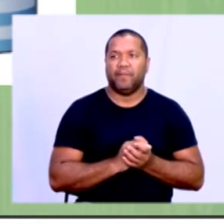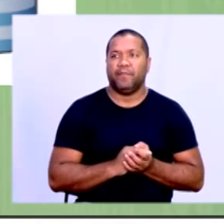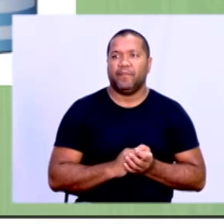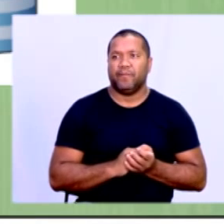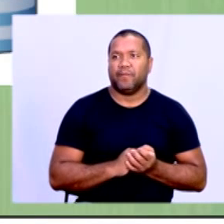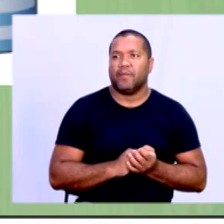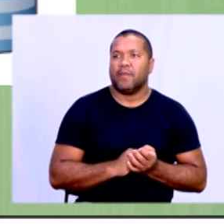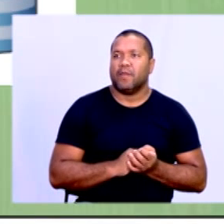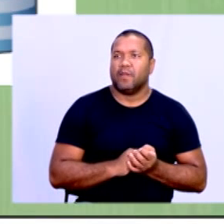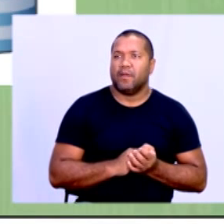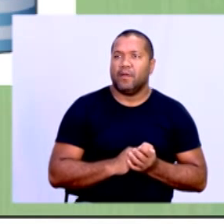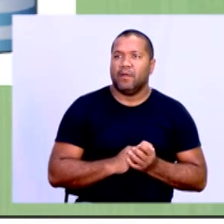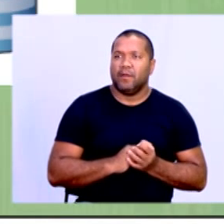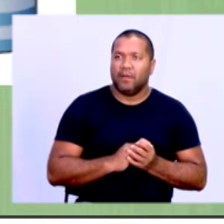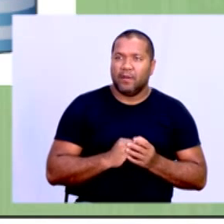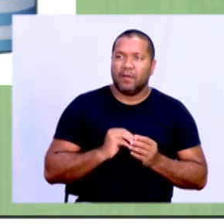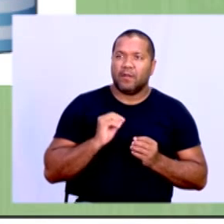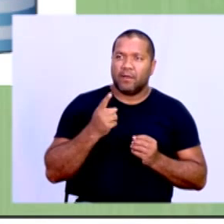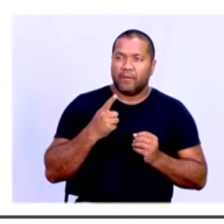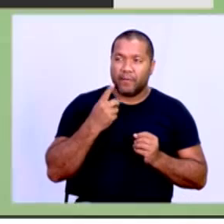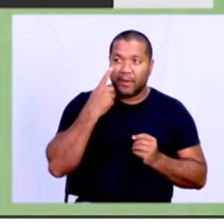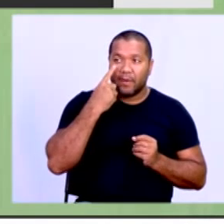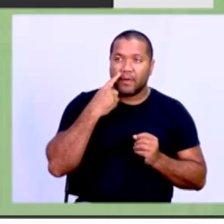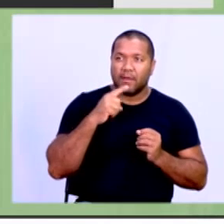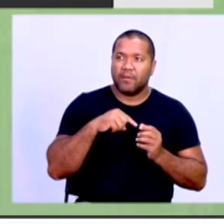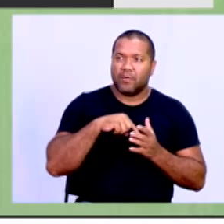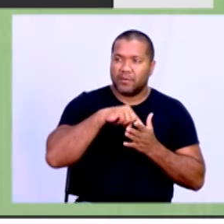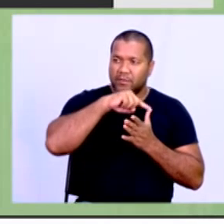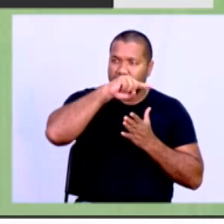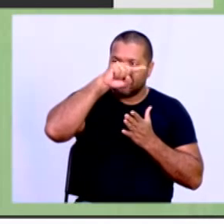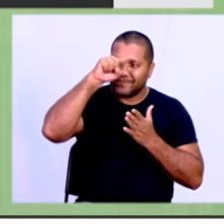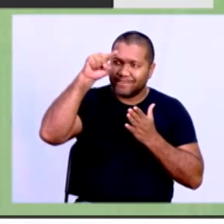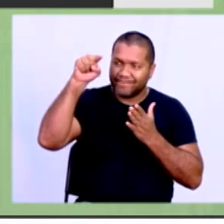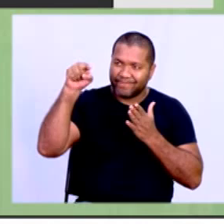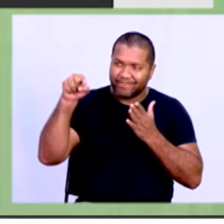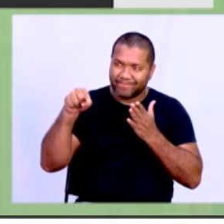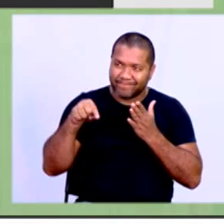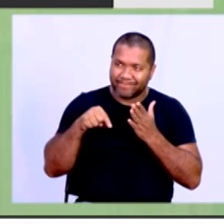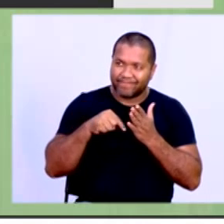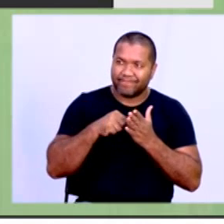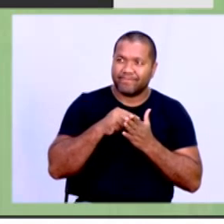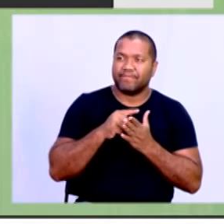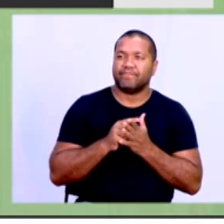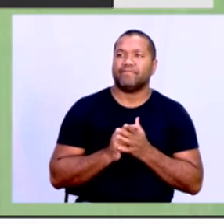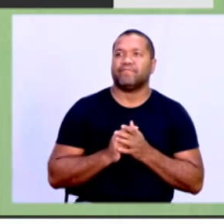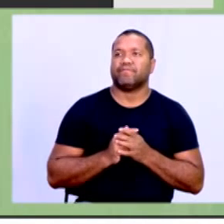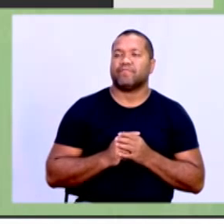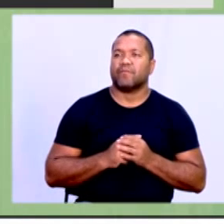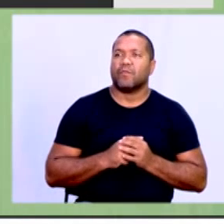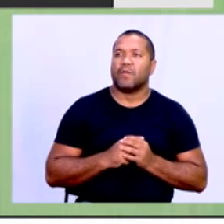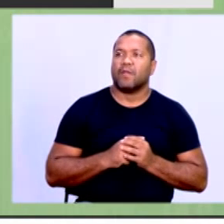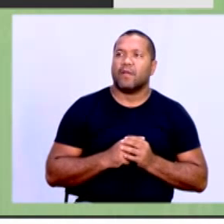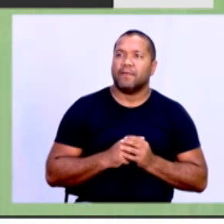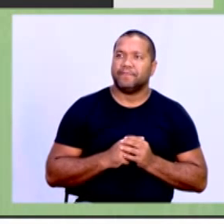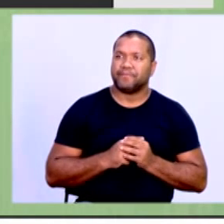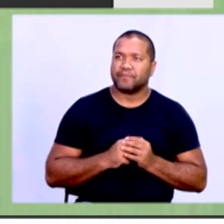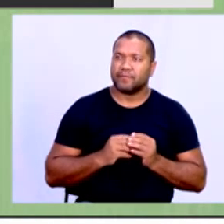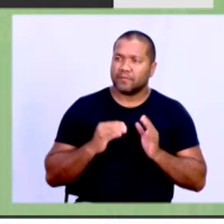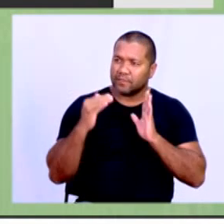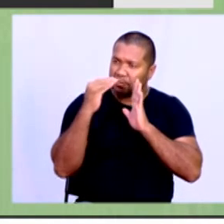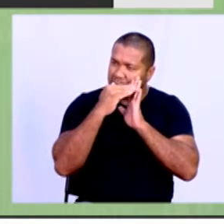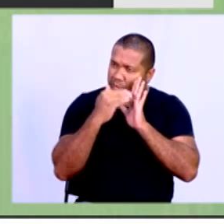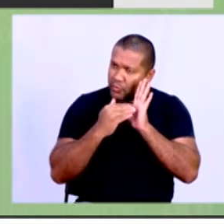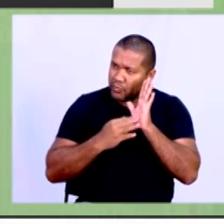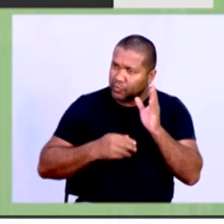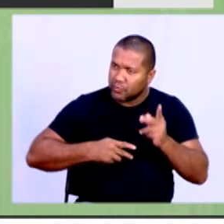esse ciclo de vida, né? Onde vai a nossa solicitação. Estrutura do projeto, né? Então, o